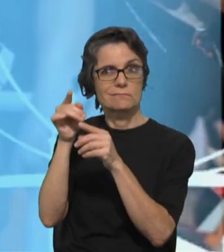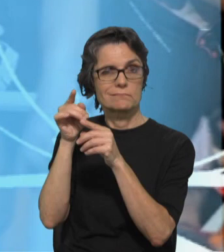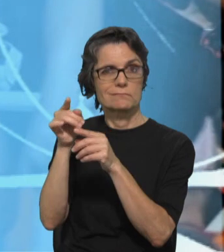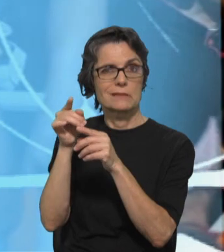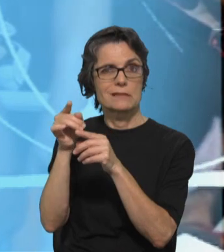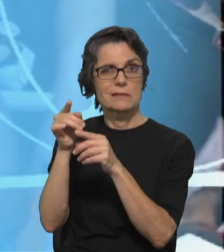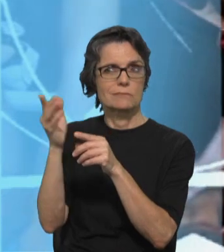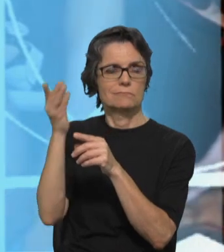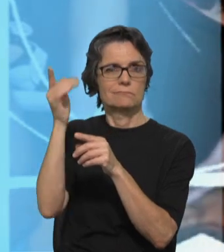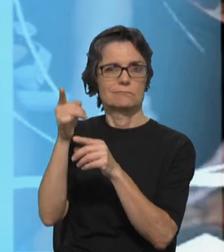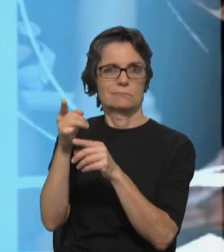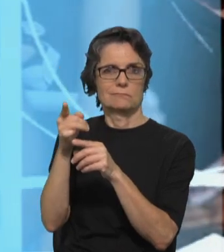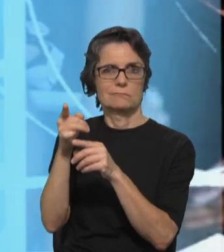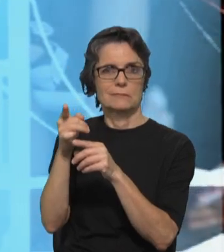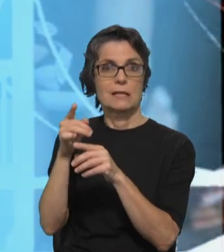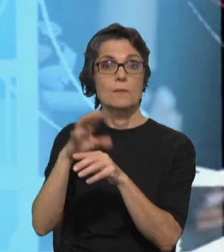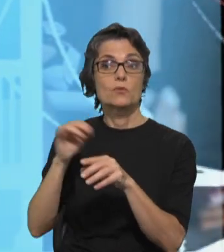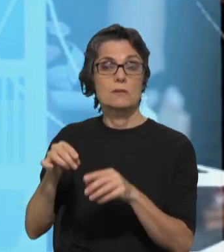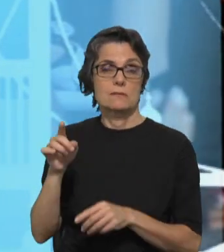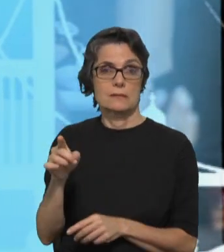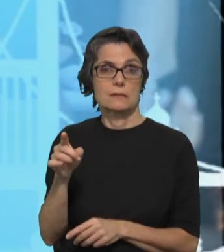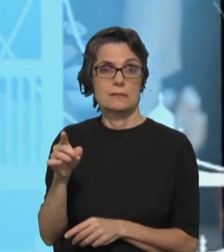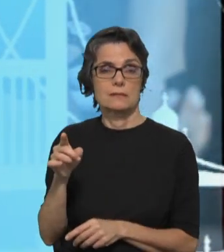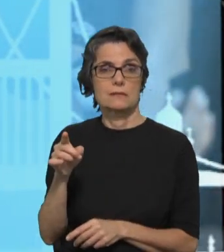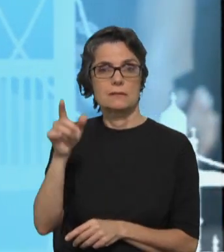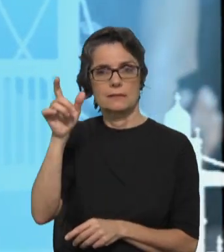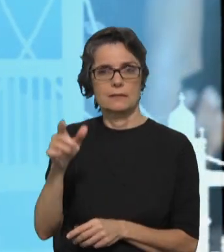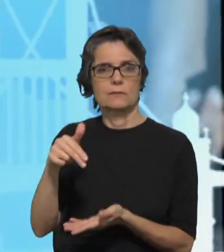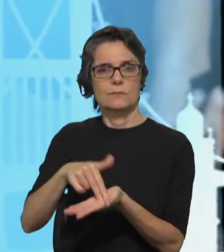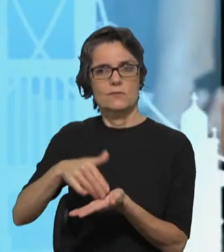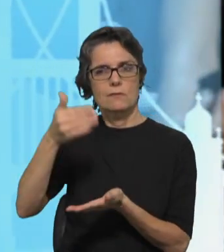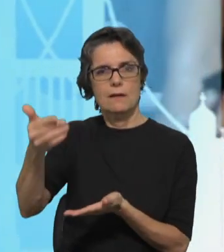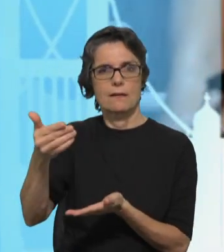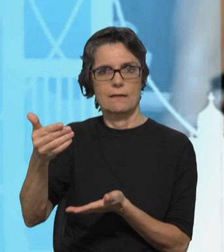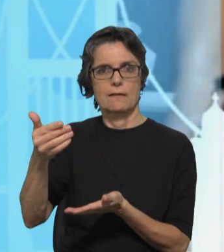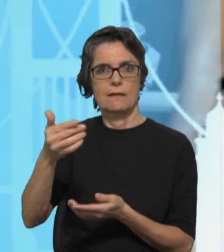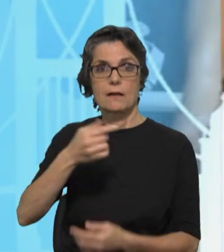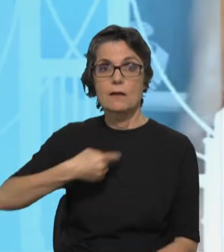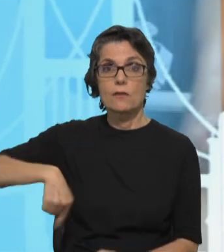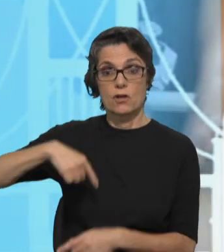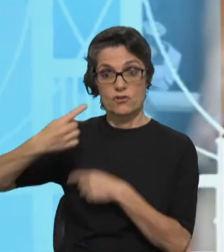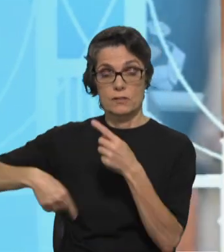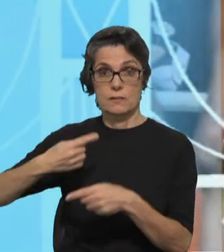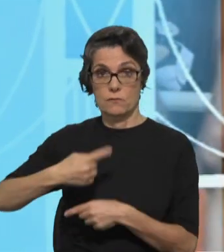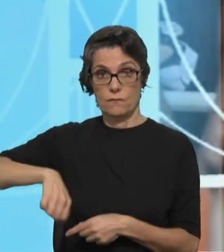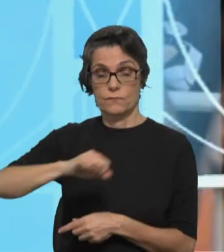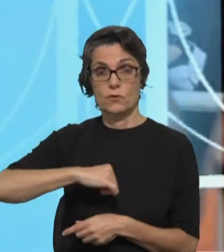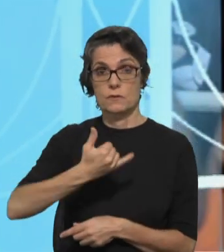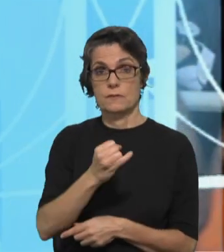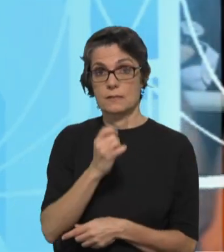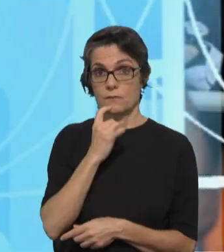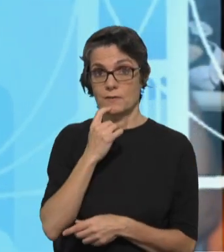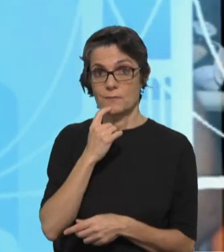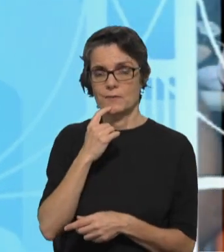alto nível e que, portanto, tinham um papel a desempenhar. Nós, a nossa geração do 25 de Abril, fomos